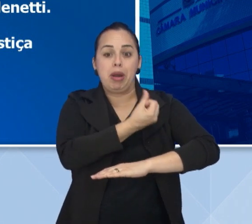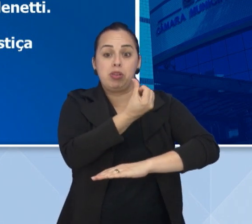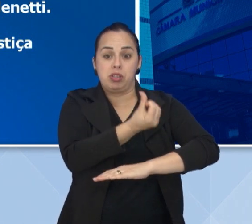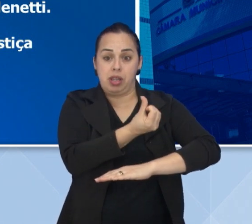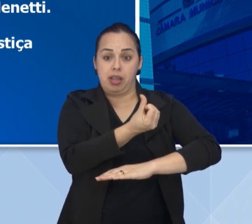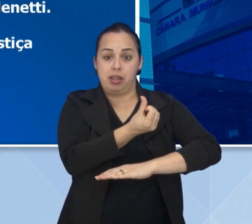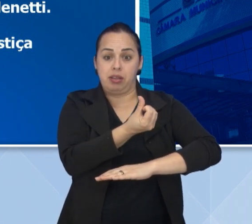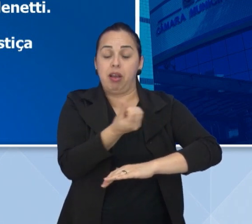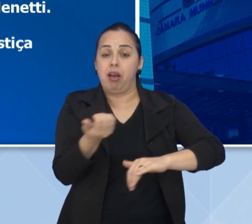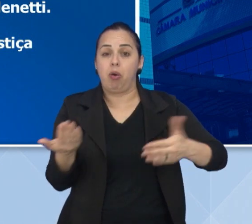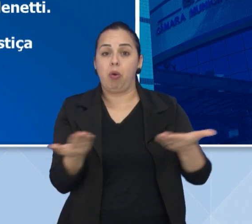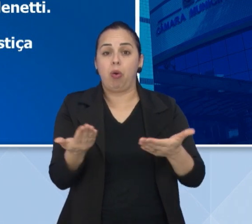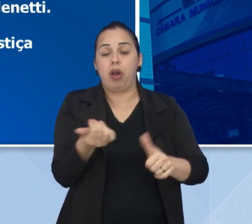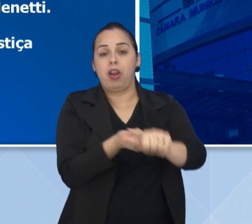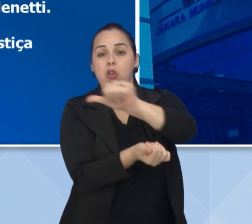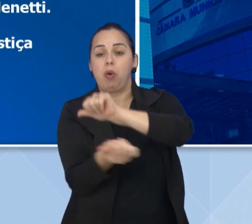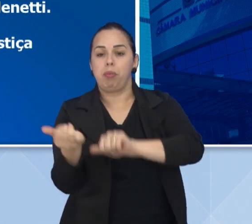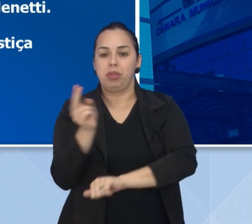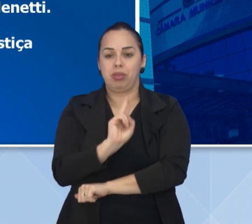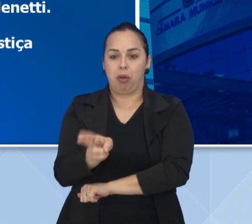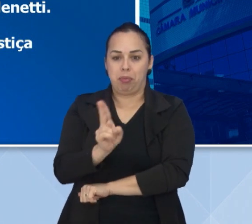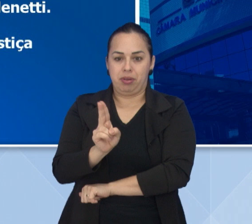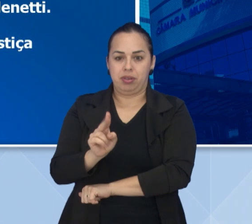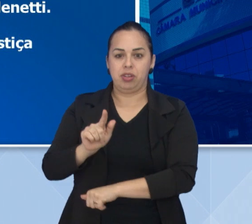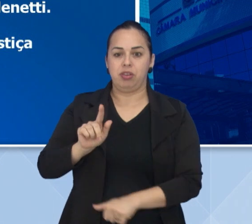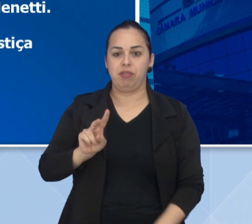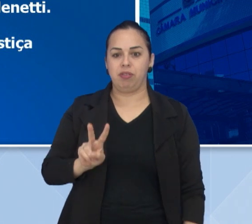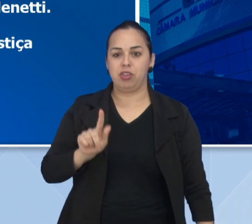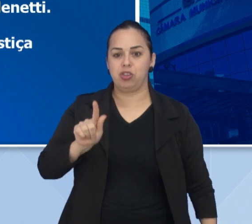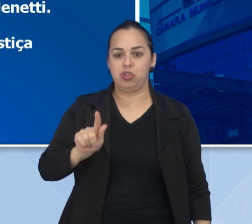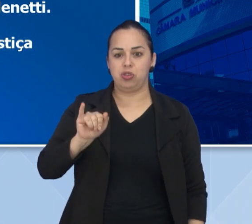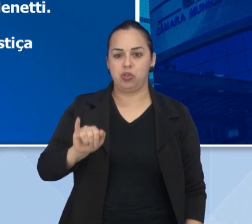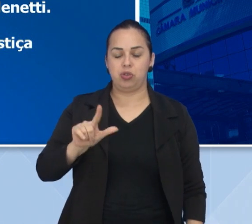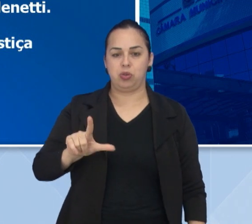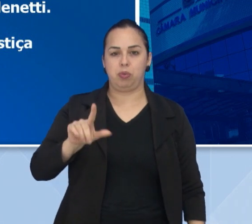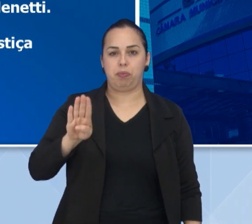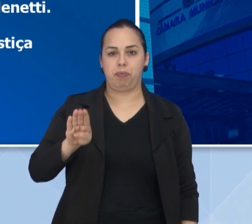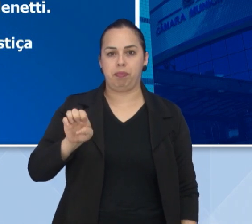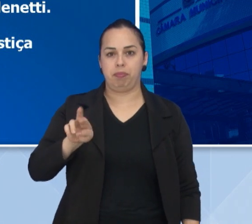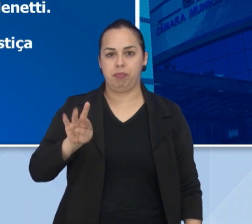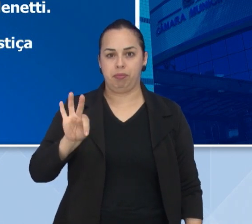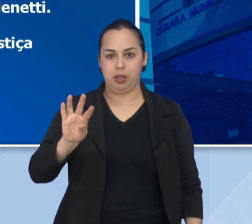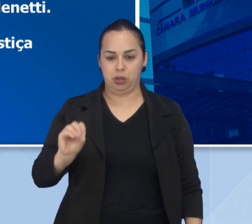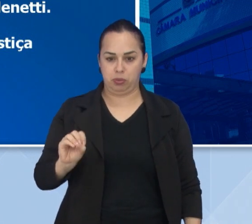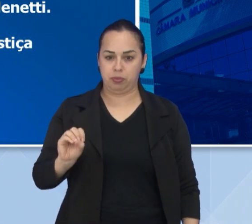Maria 1, como Viela Gilberto Cardenetti.